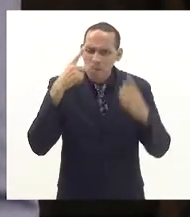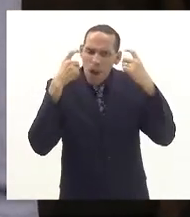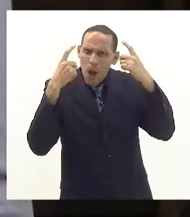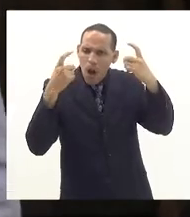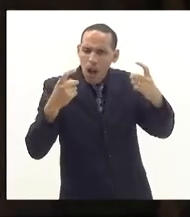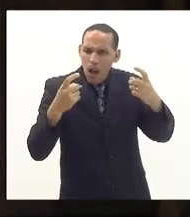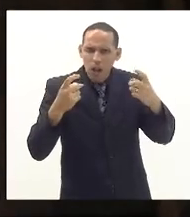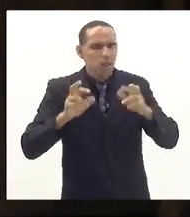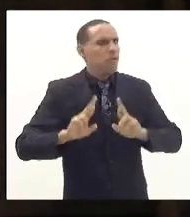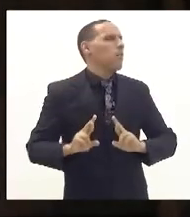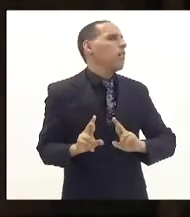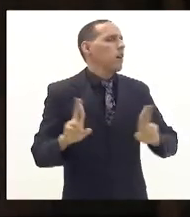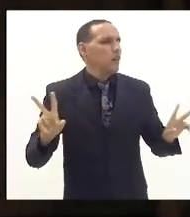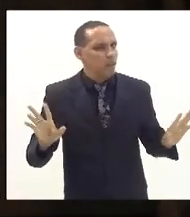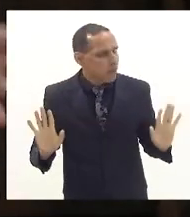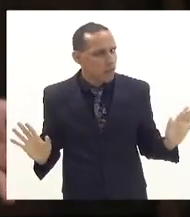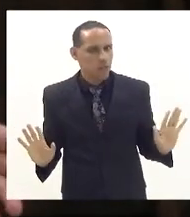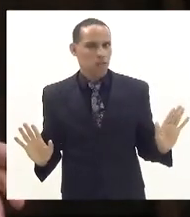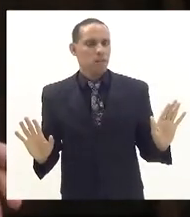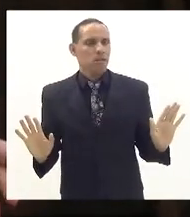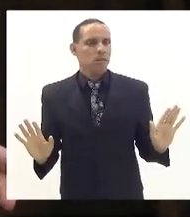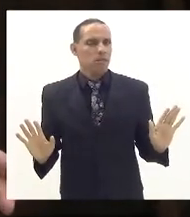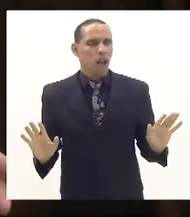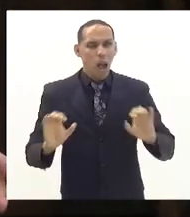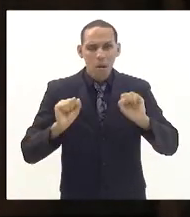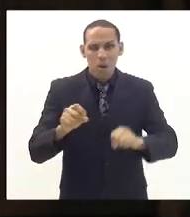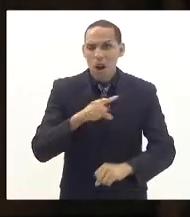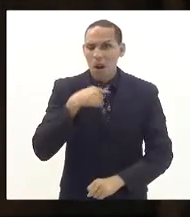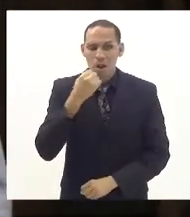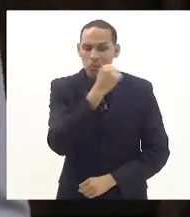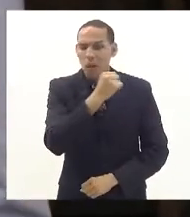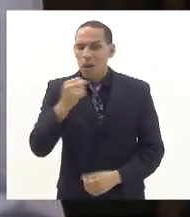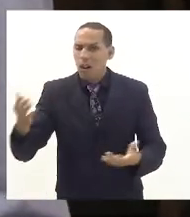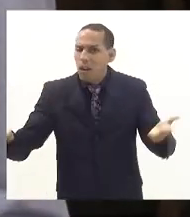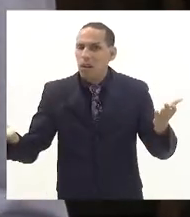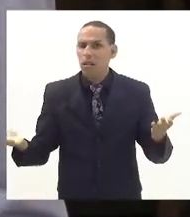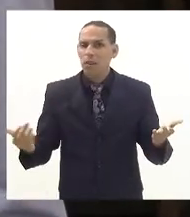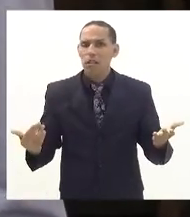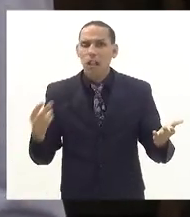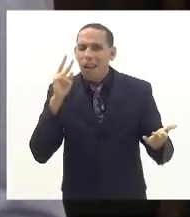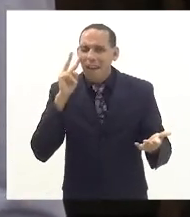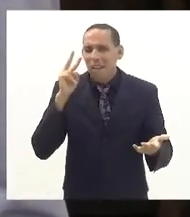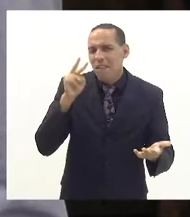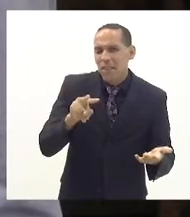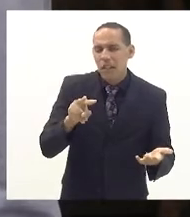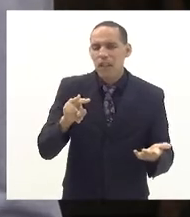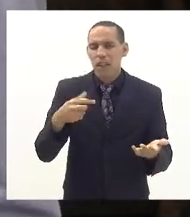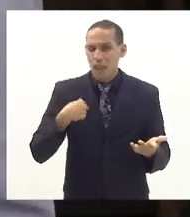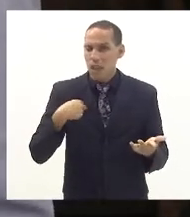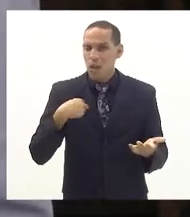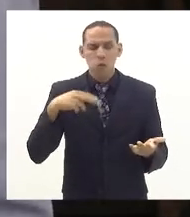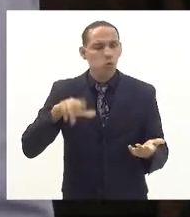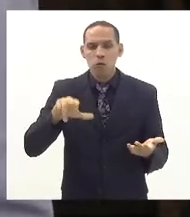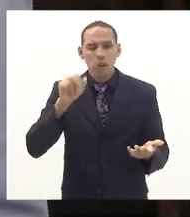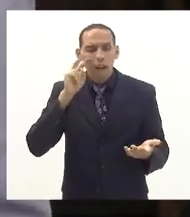violência física, né? Que pode levar à morte. Eu não vi até hoje, Claudinho, um dirigente